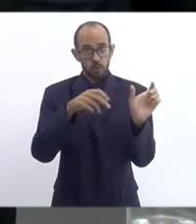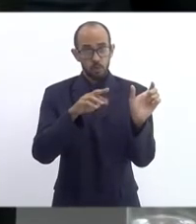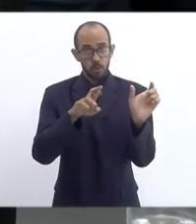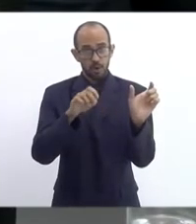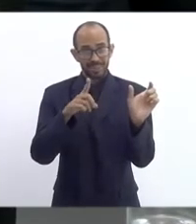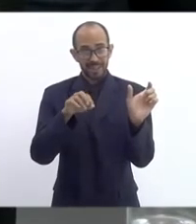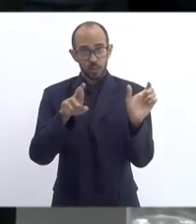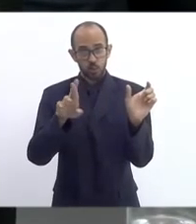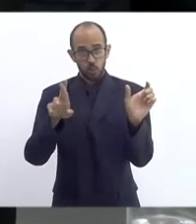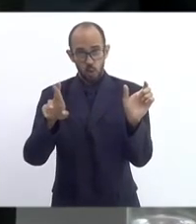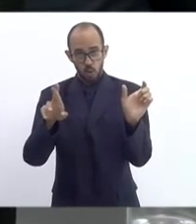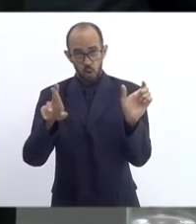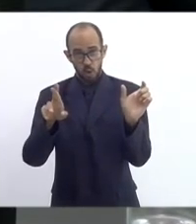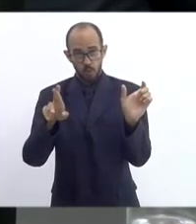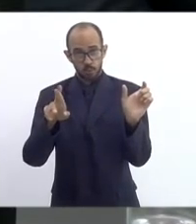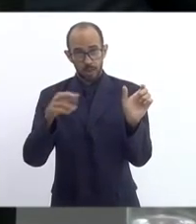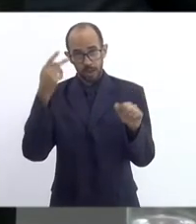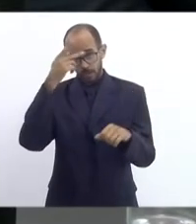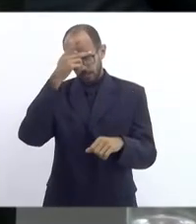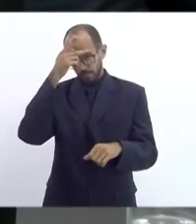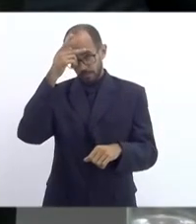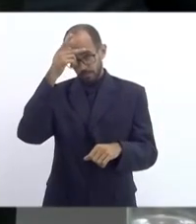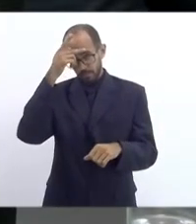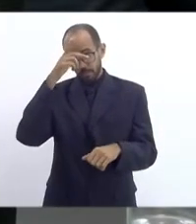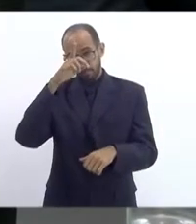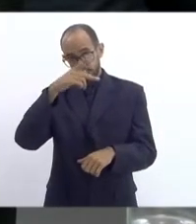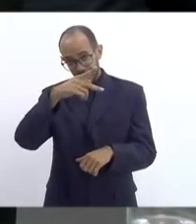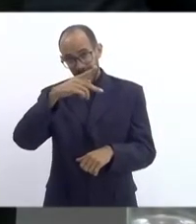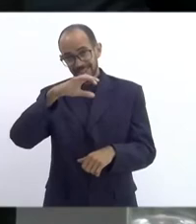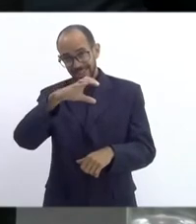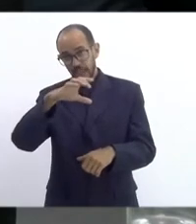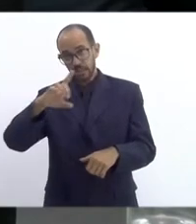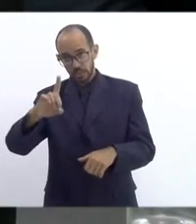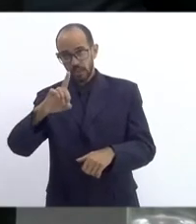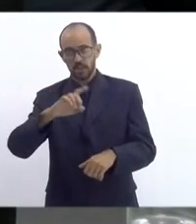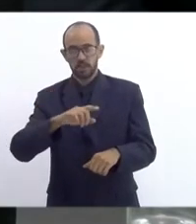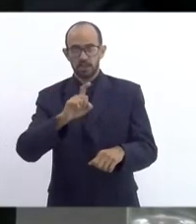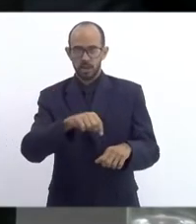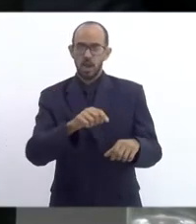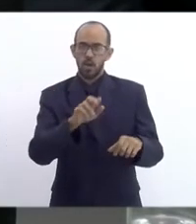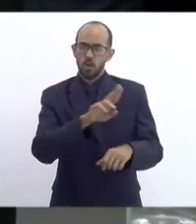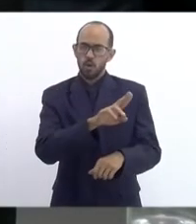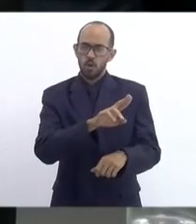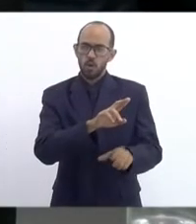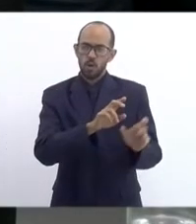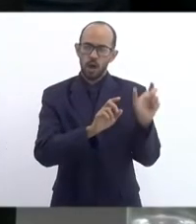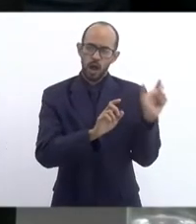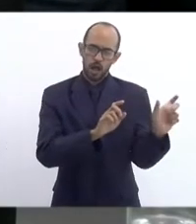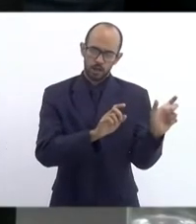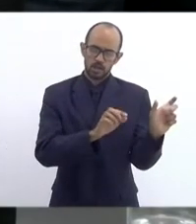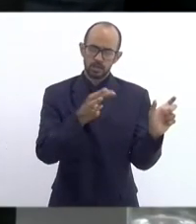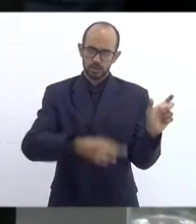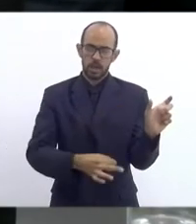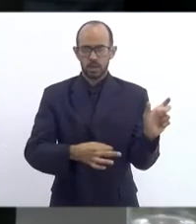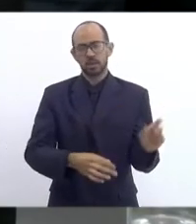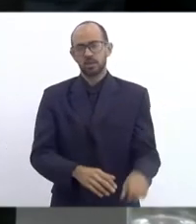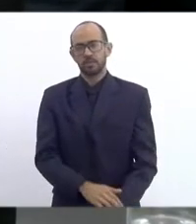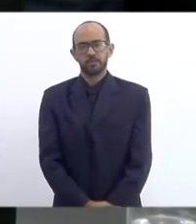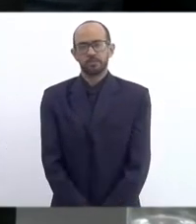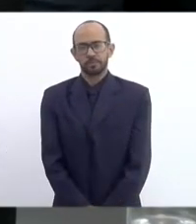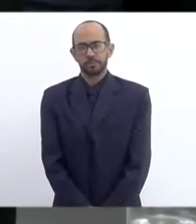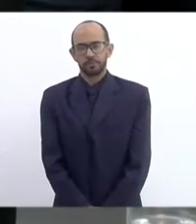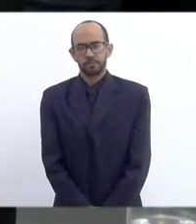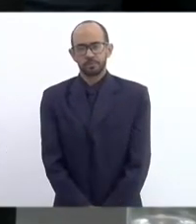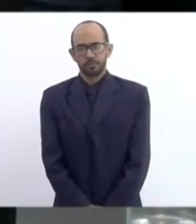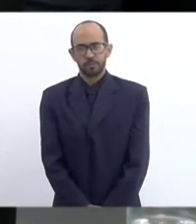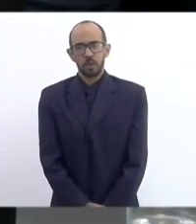por pessoa com deficiência. Claro, é a terminologia correta. Excelente. Aprovado. Ok.